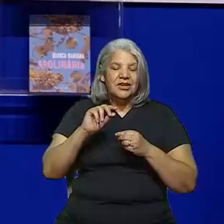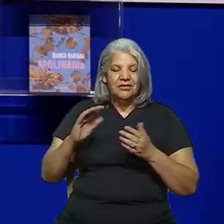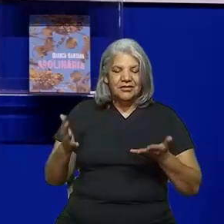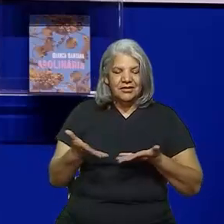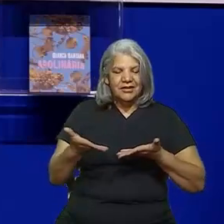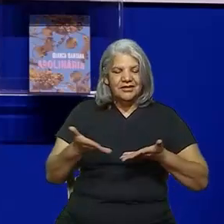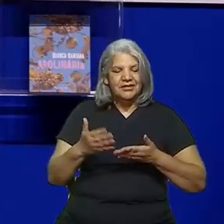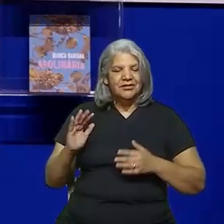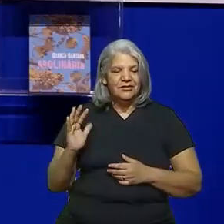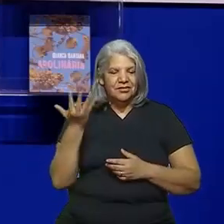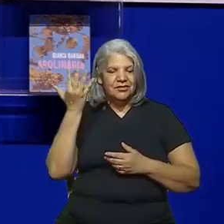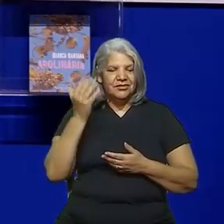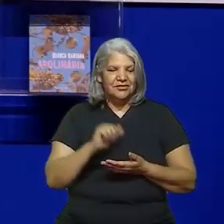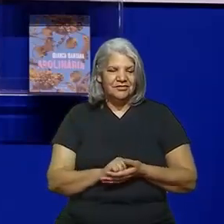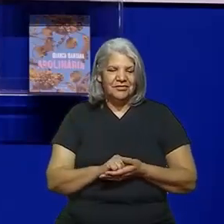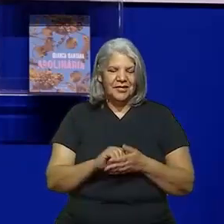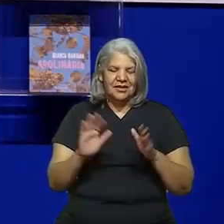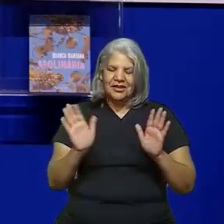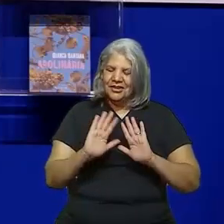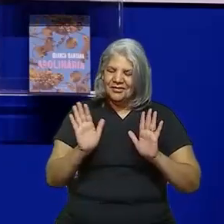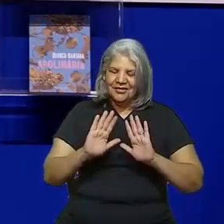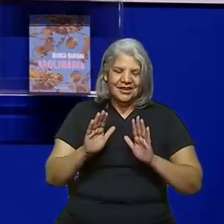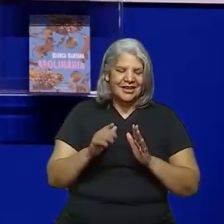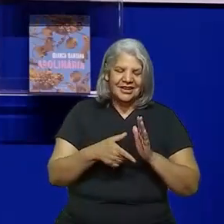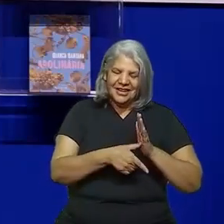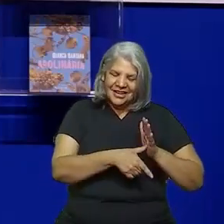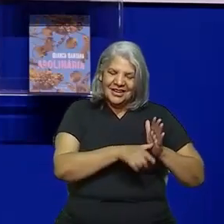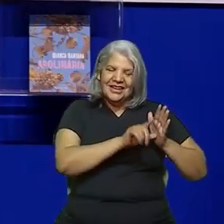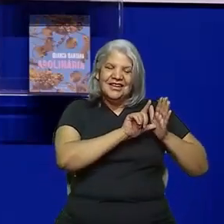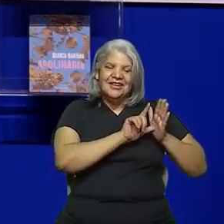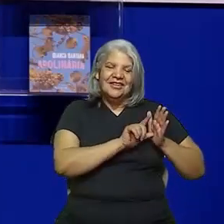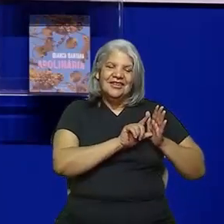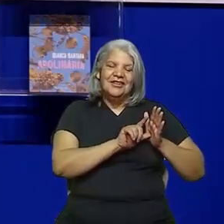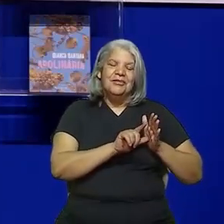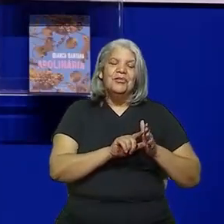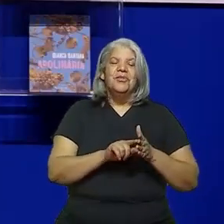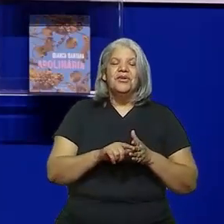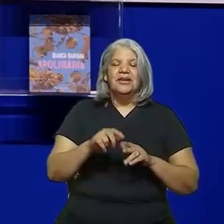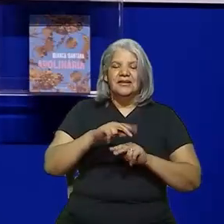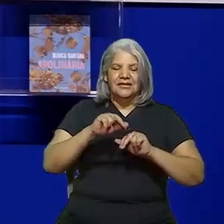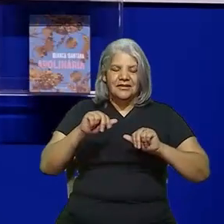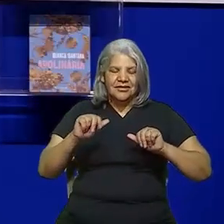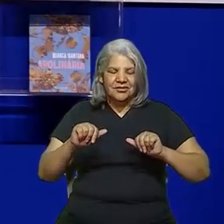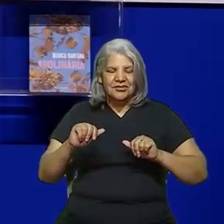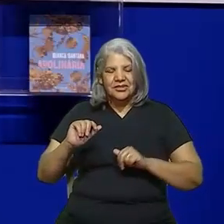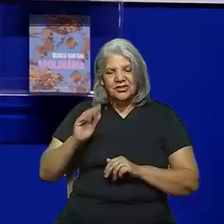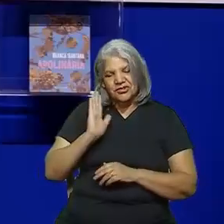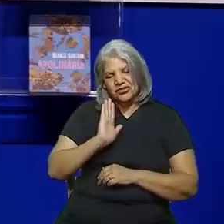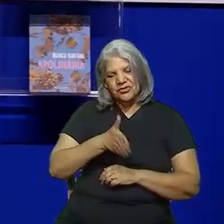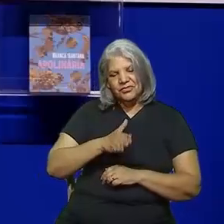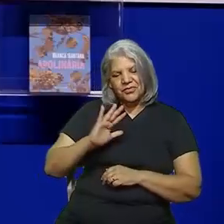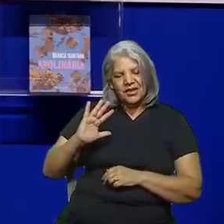Mas não era antecipação, né? Porque essas coisas já aconteciam, quer dizer, as